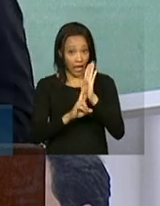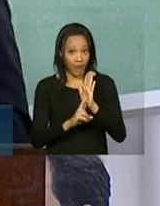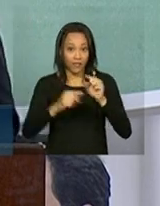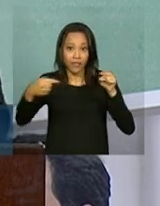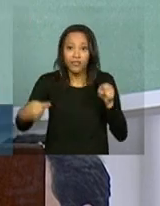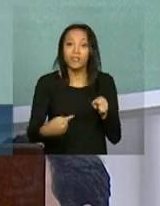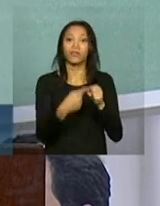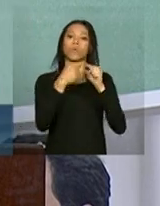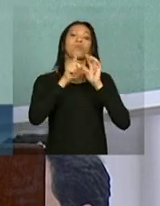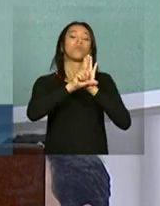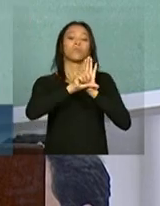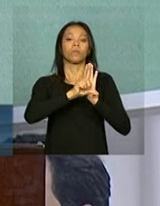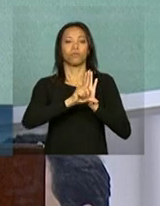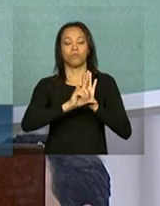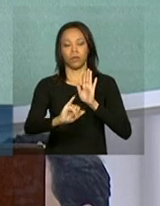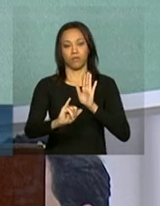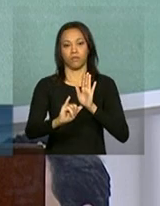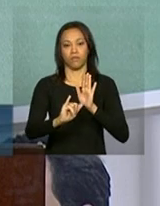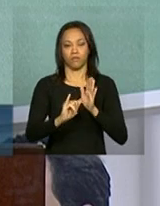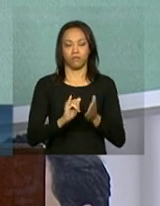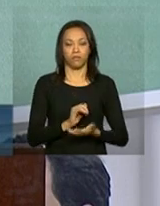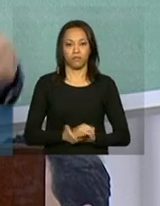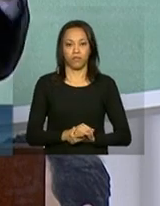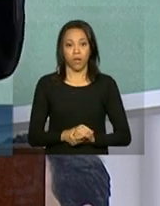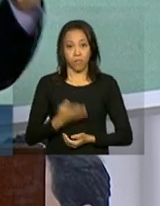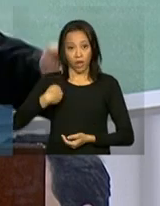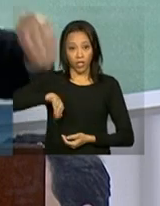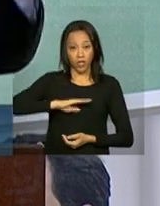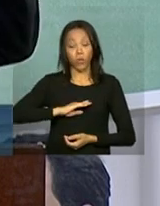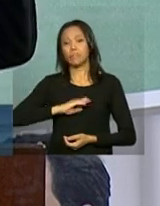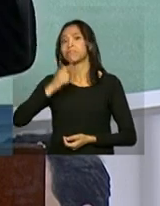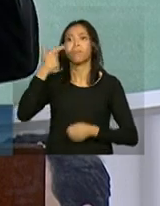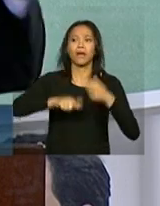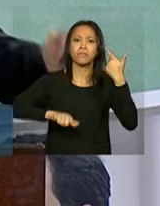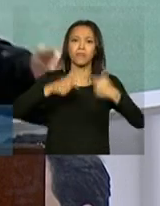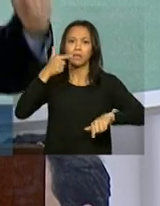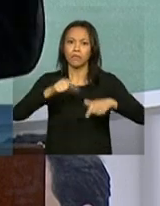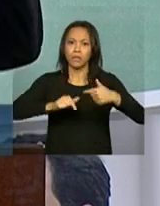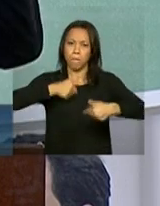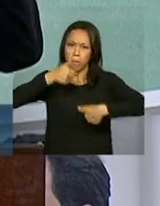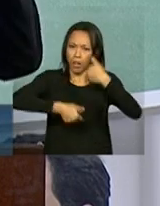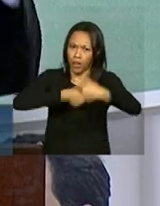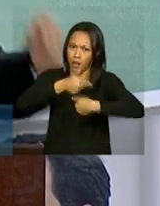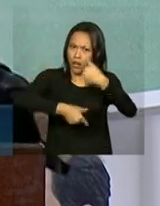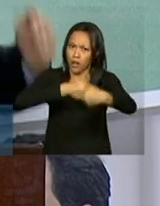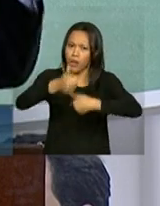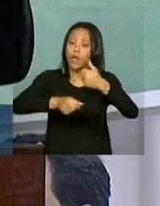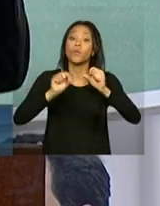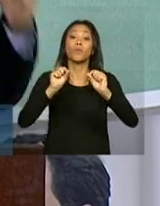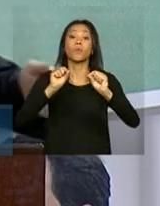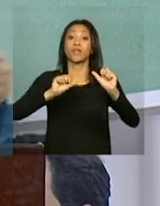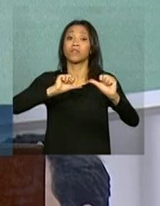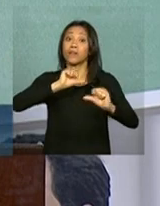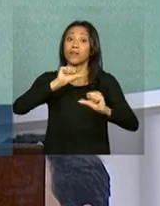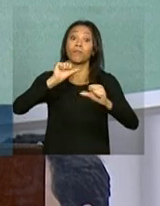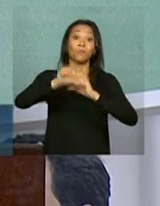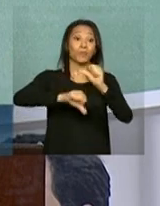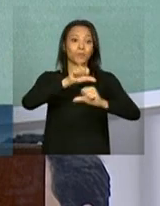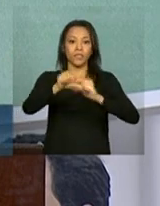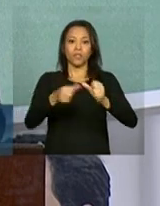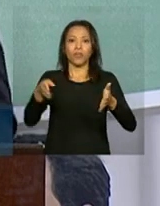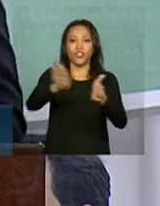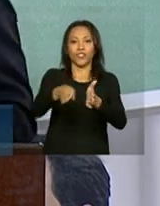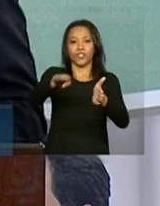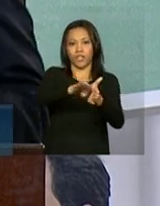do que estabelecidas para que a gente intensifique cada vez mais essa mudança com a chegada dos médicos